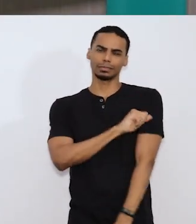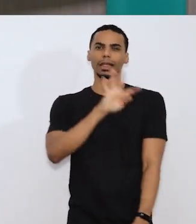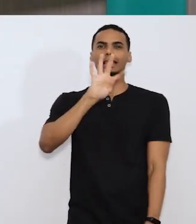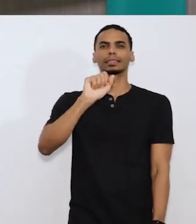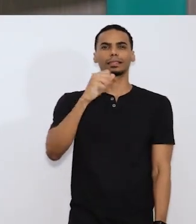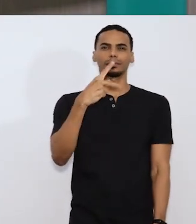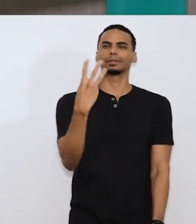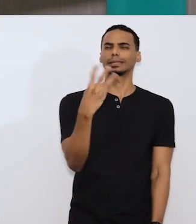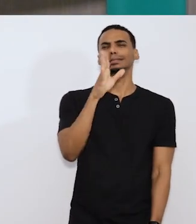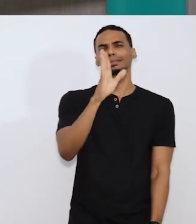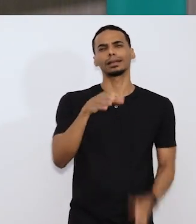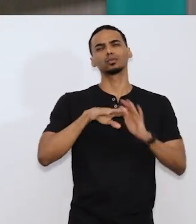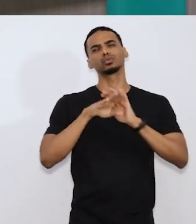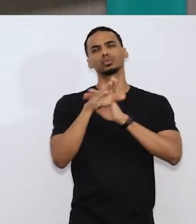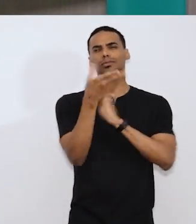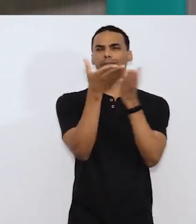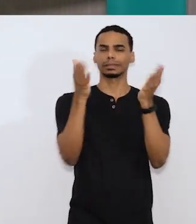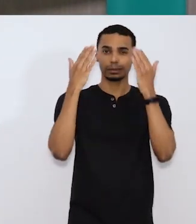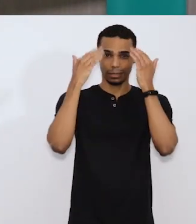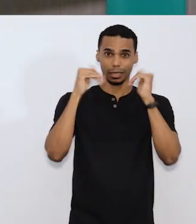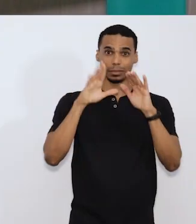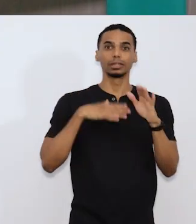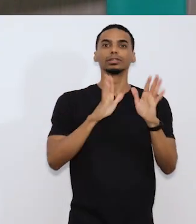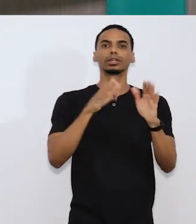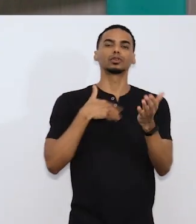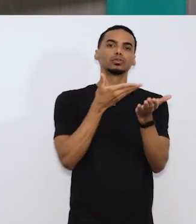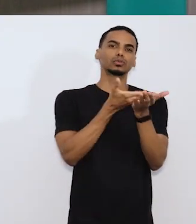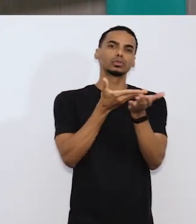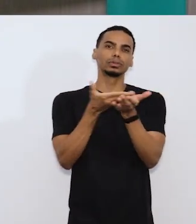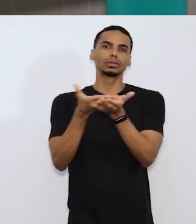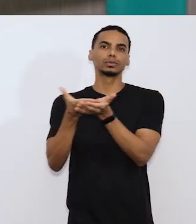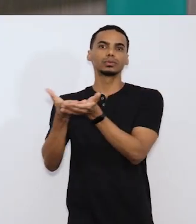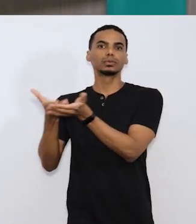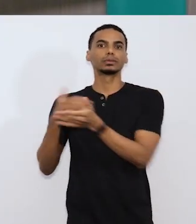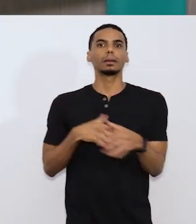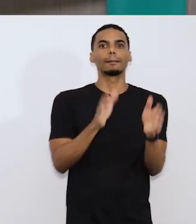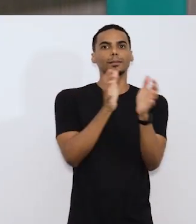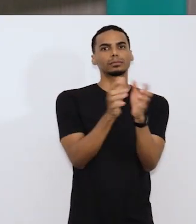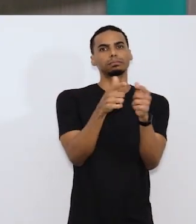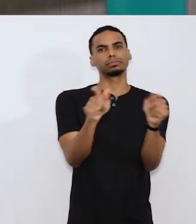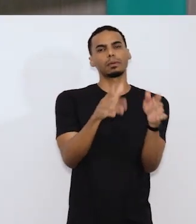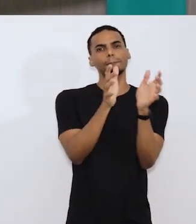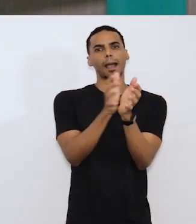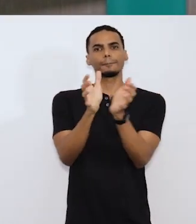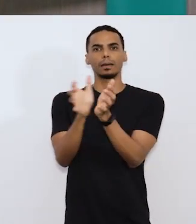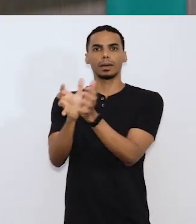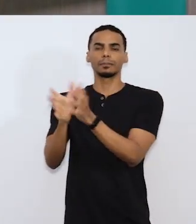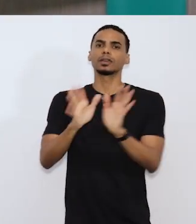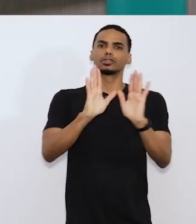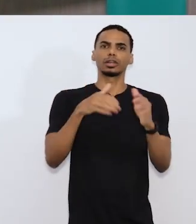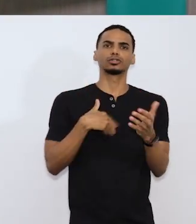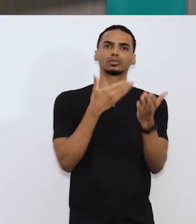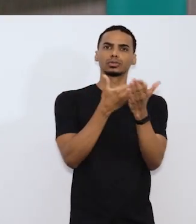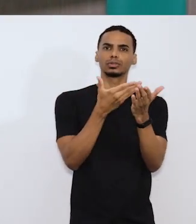estão acostumados e já sabem que nós estamos trabalhando uma sequência de aula com as classes gramaticais. Nós já estudamos aqui